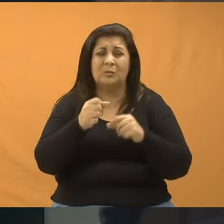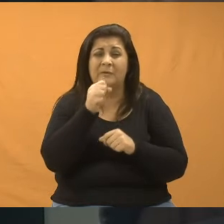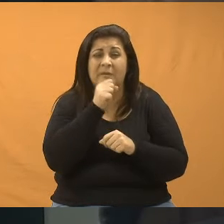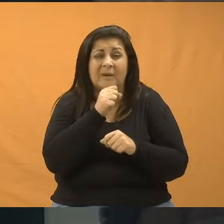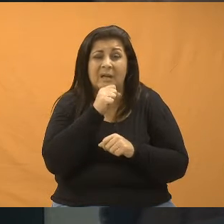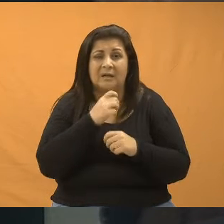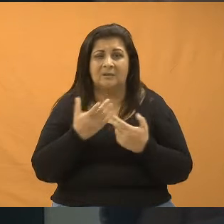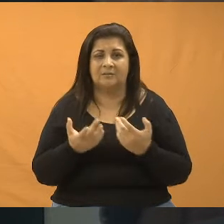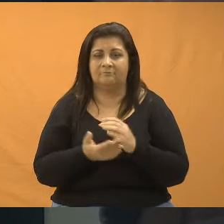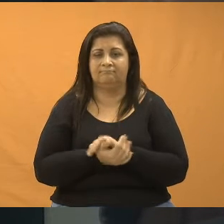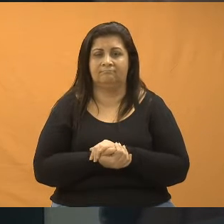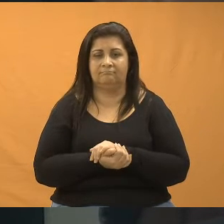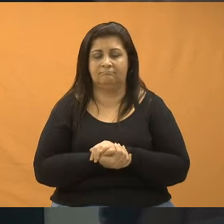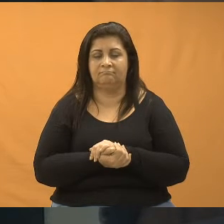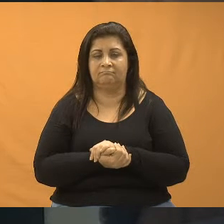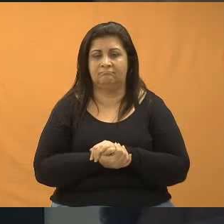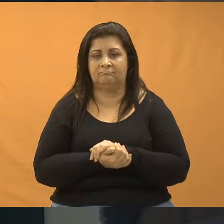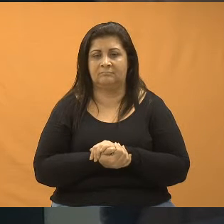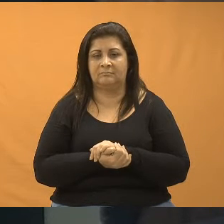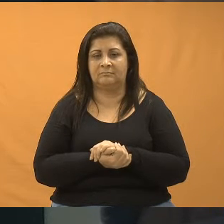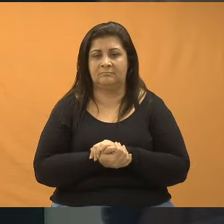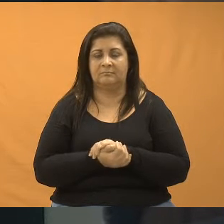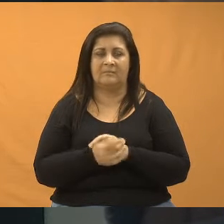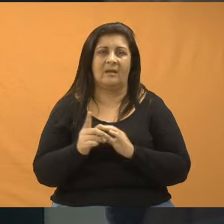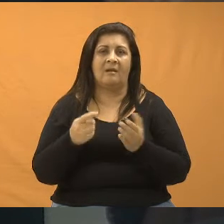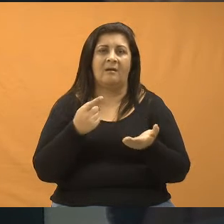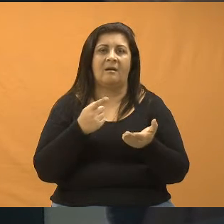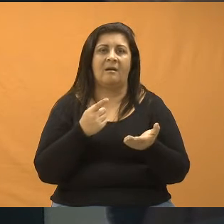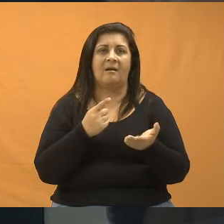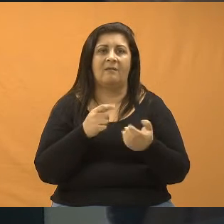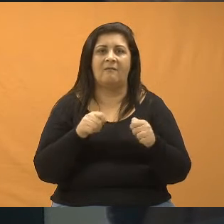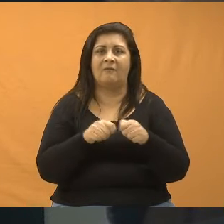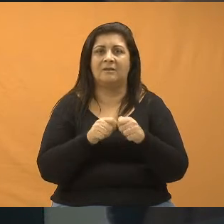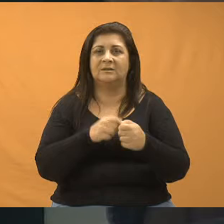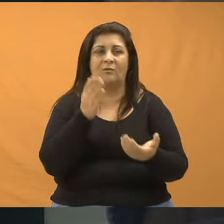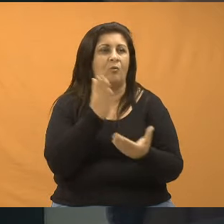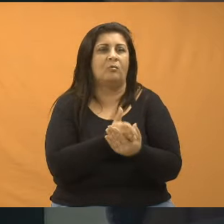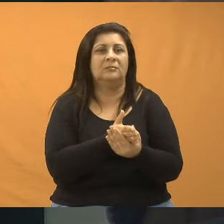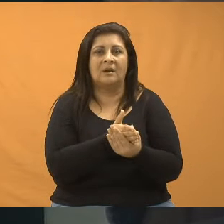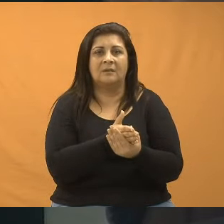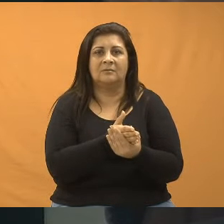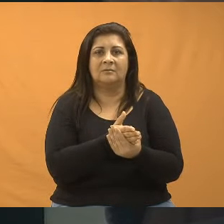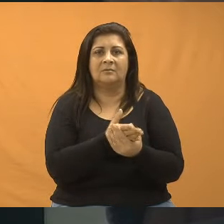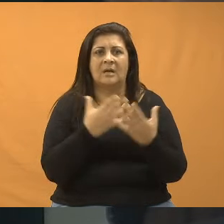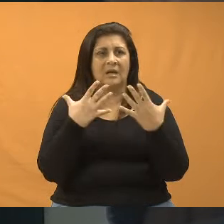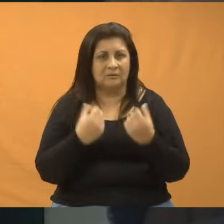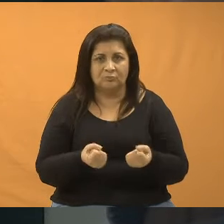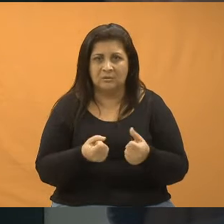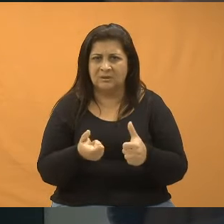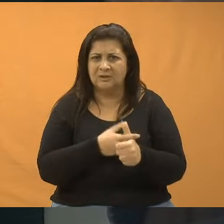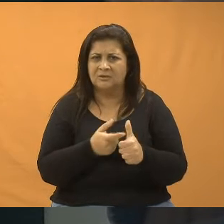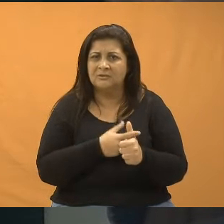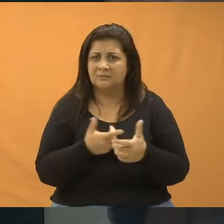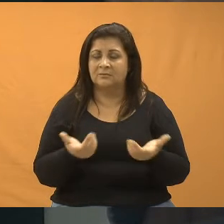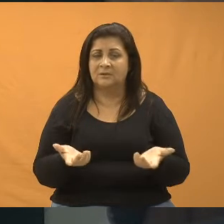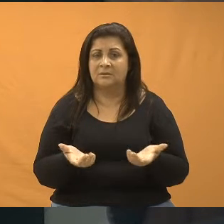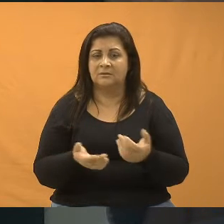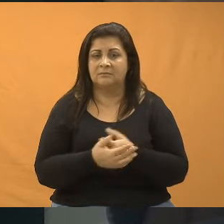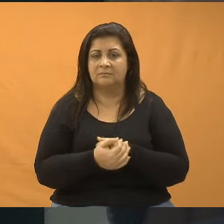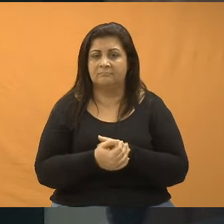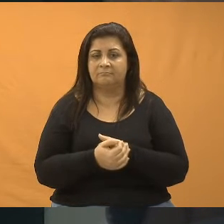quer dizer, não é simplesmente eu vou fazer um contrato agora, assumir a dívida agora, mesmo